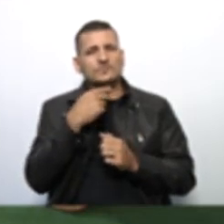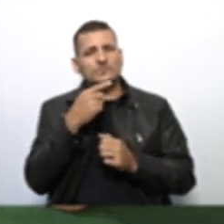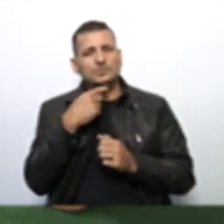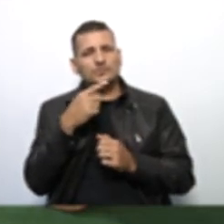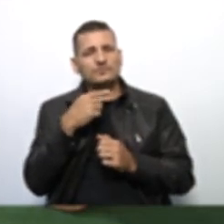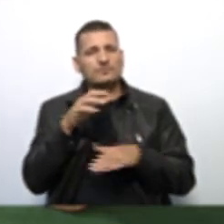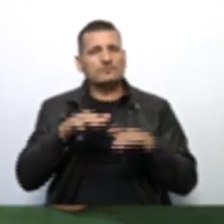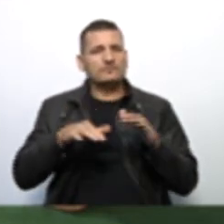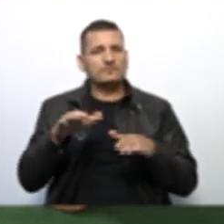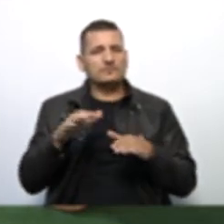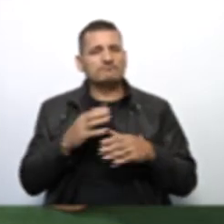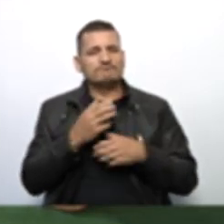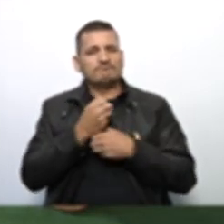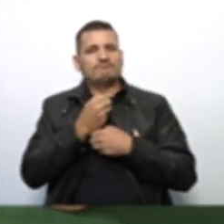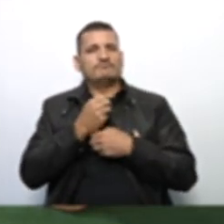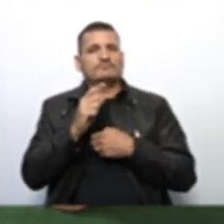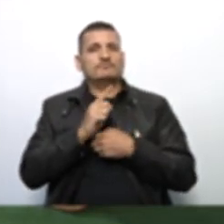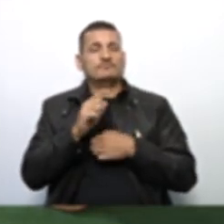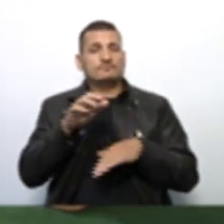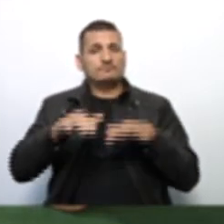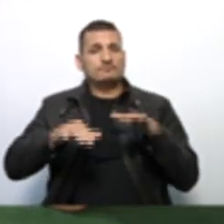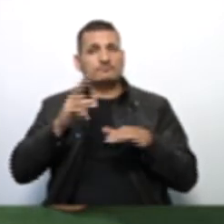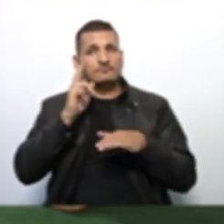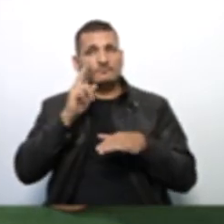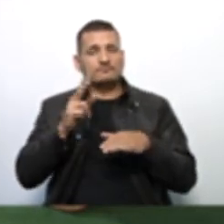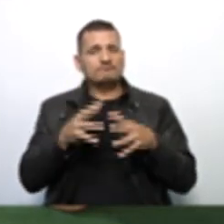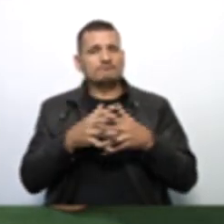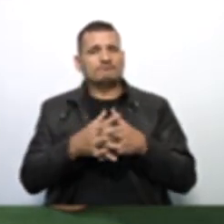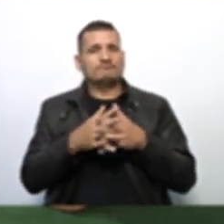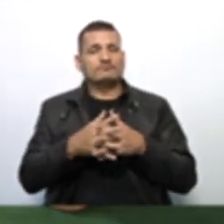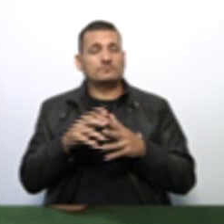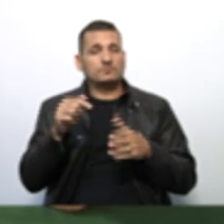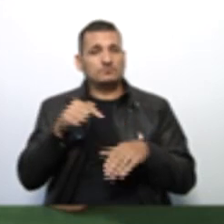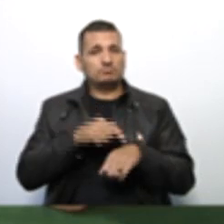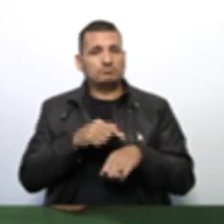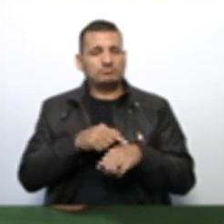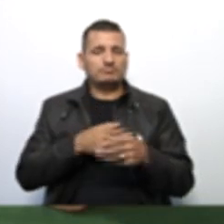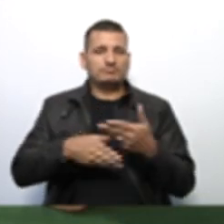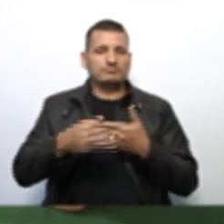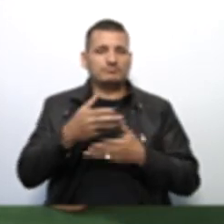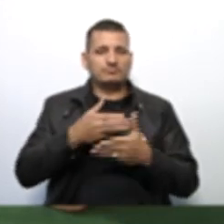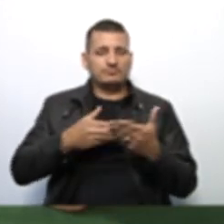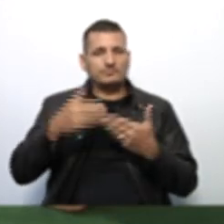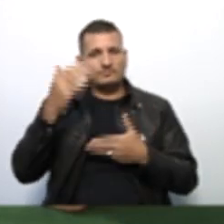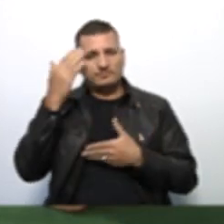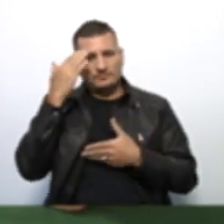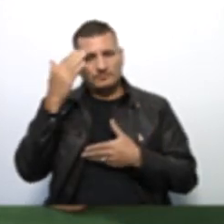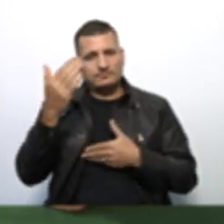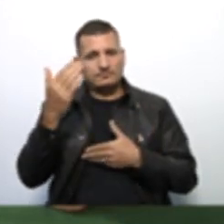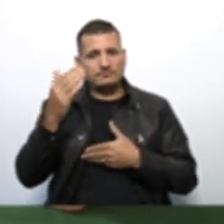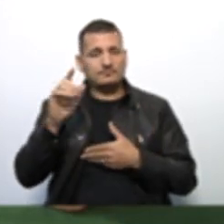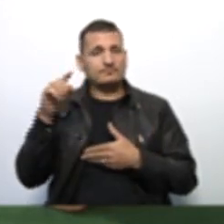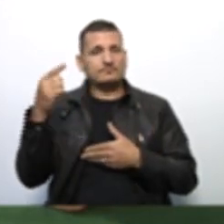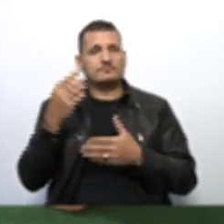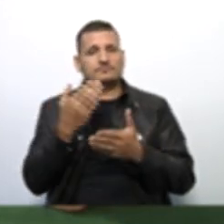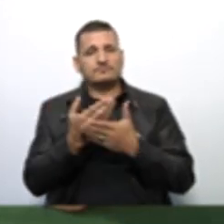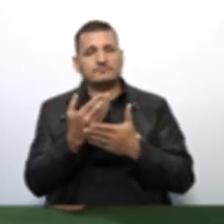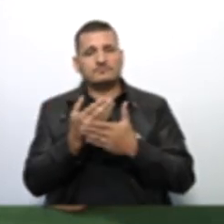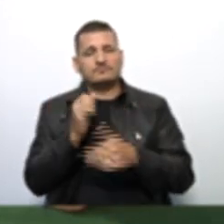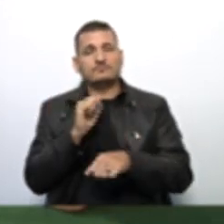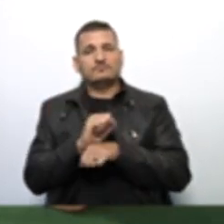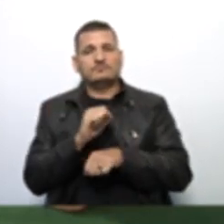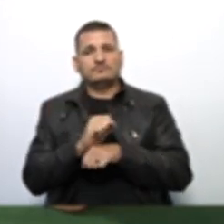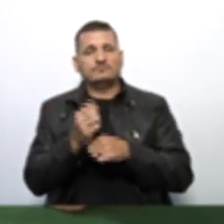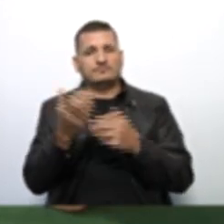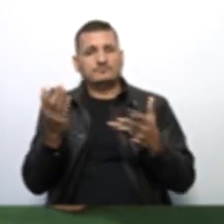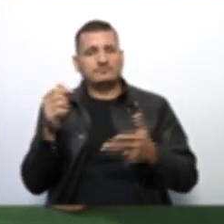vezes confundem um pouco. Então esse é o momento da gente fazer a interação, tá? Então, meu muito obrigado. Dizer que na próxima aula eu aguardo vocês aqui